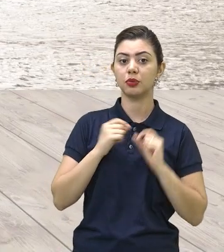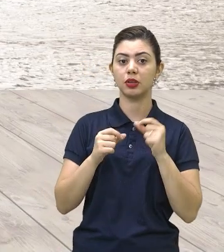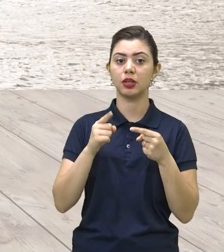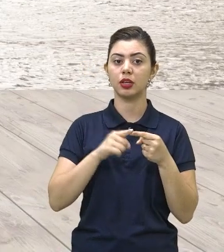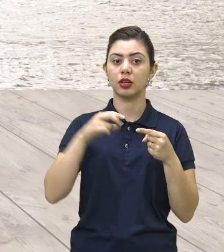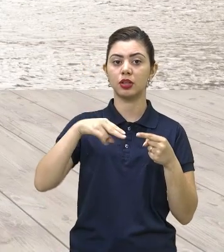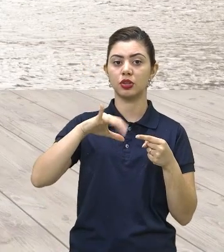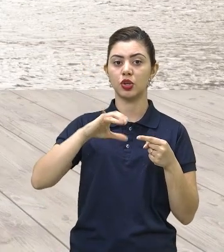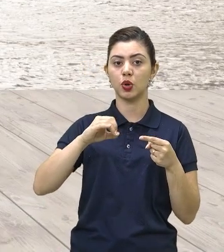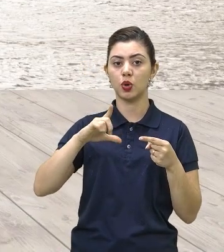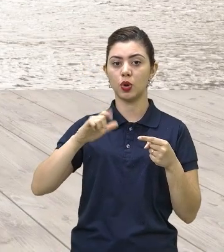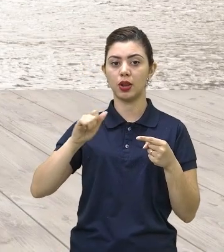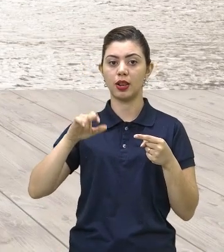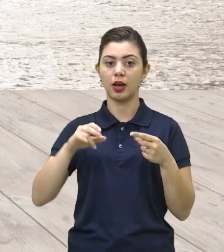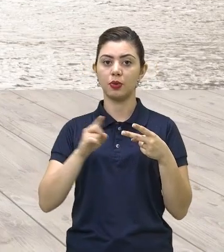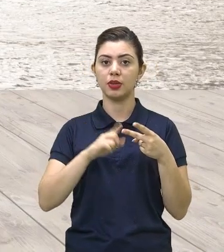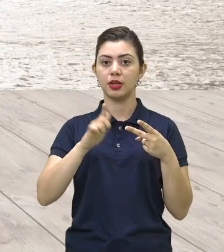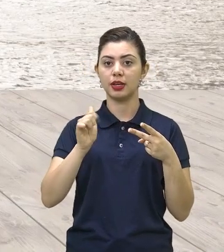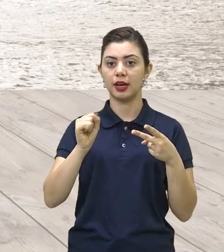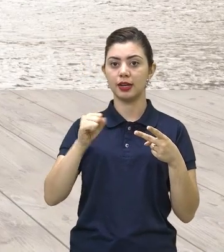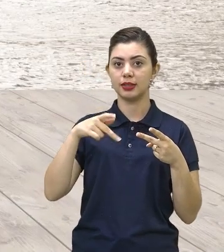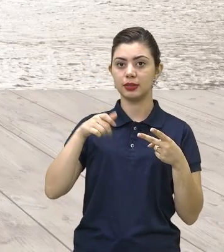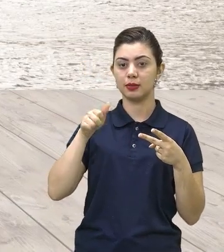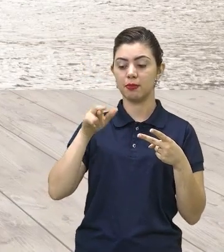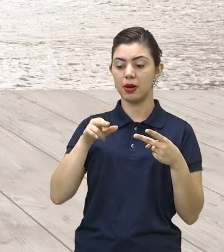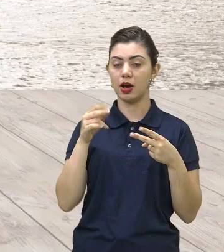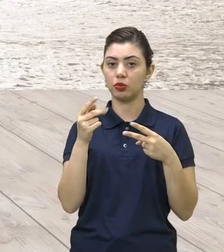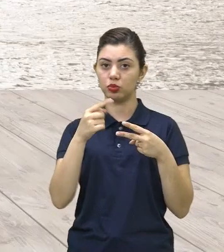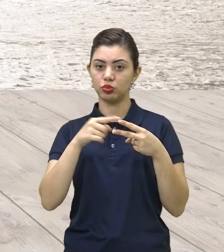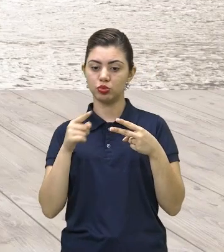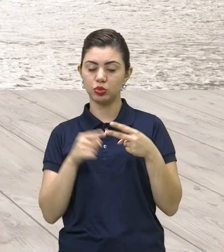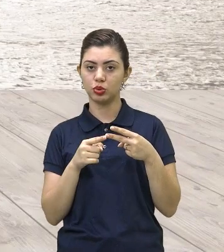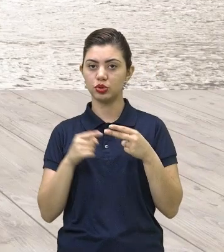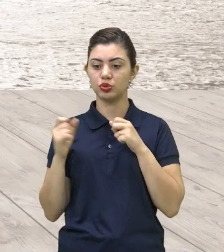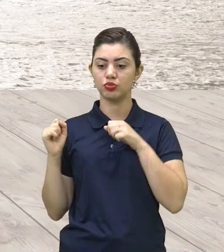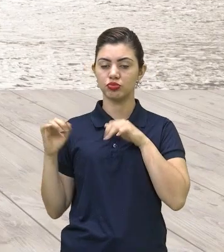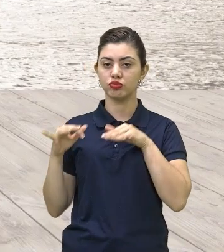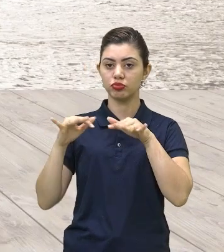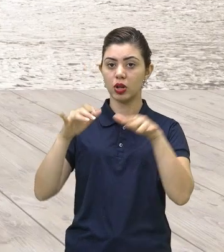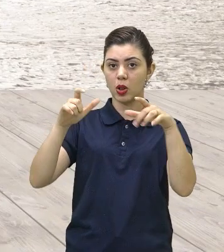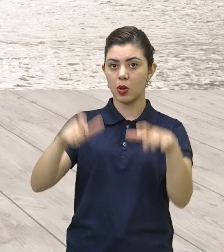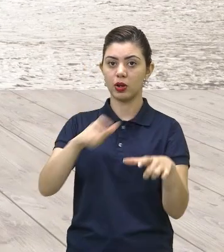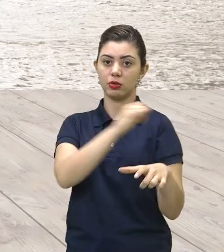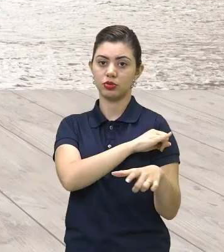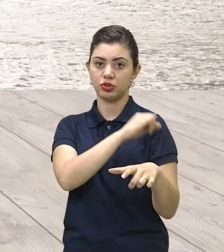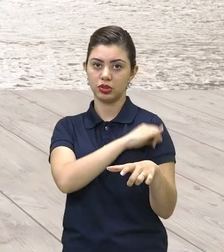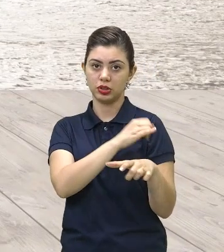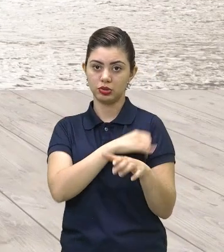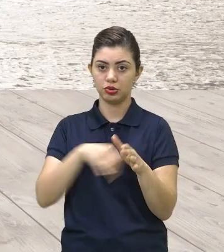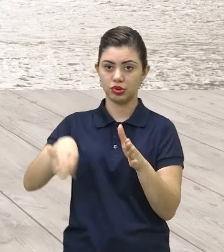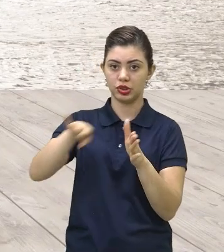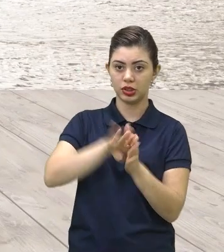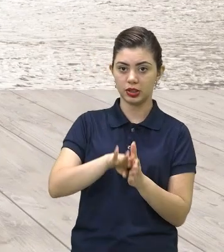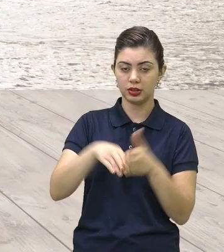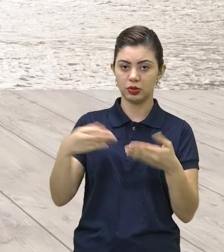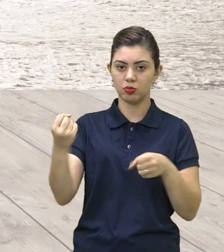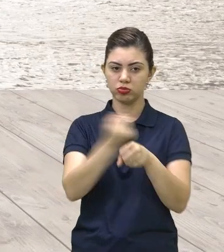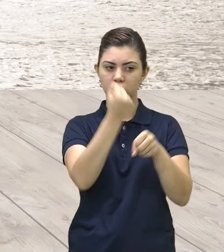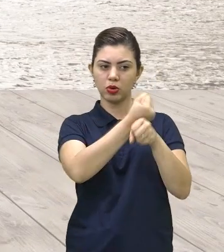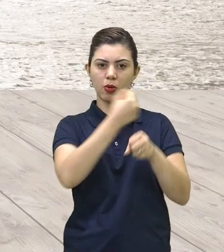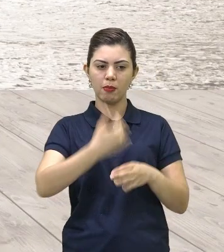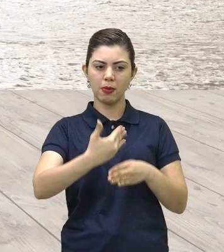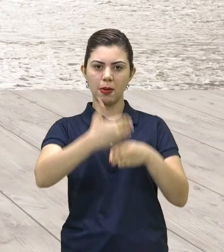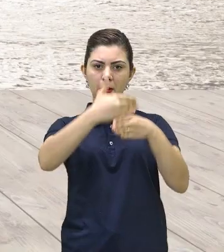e Gaspar de Coligny chegaram à Bahia e fundaram o Forte de Coligny para repelir qualquer